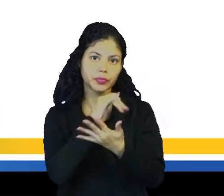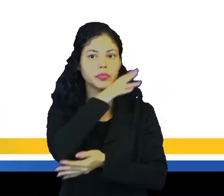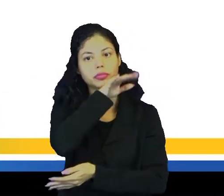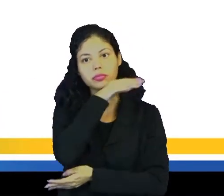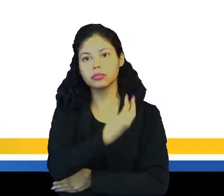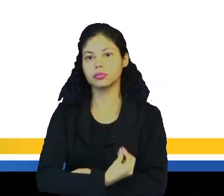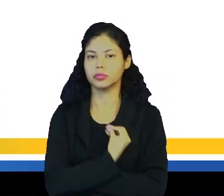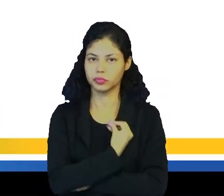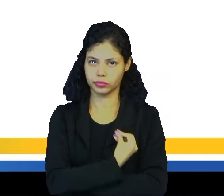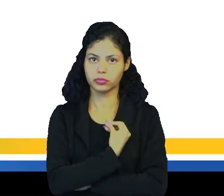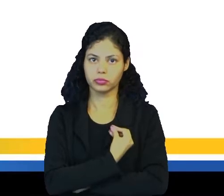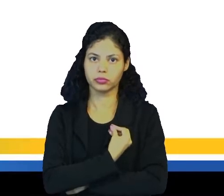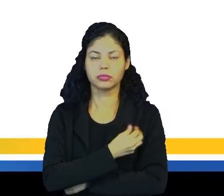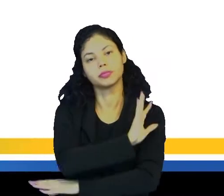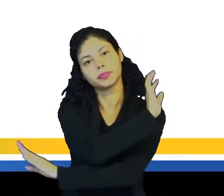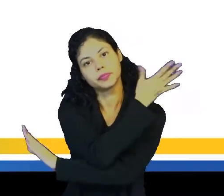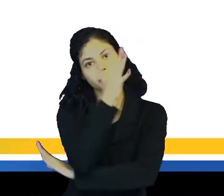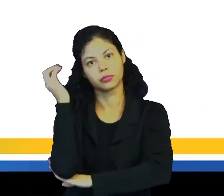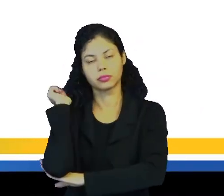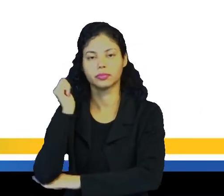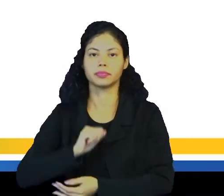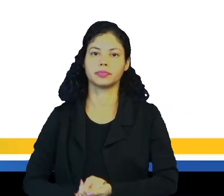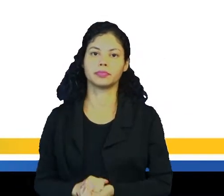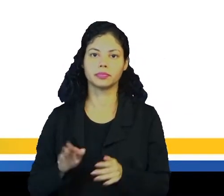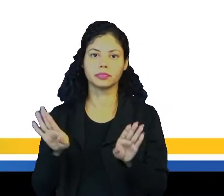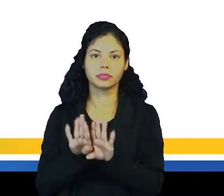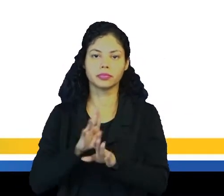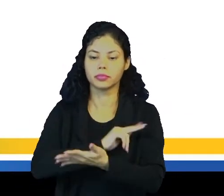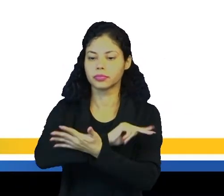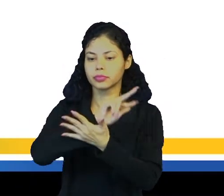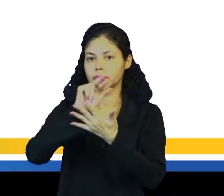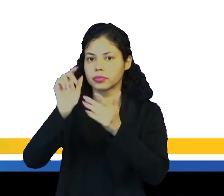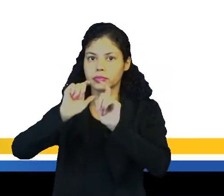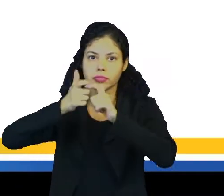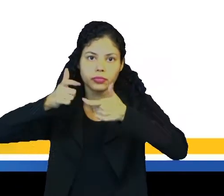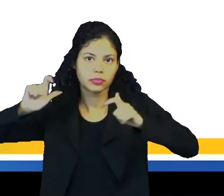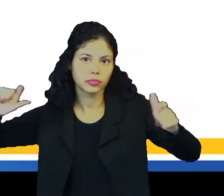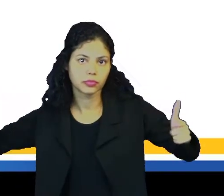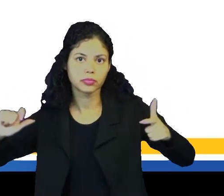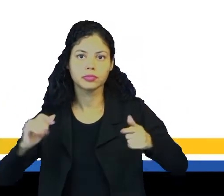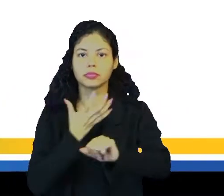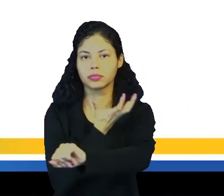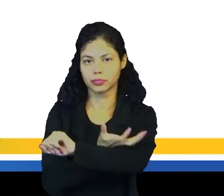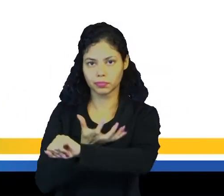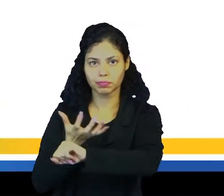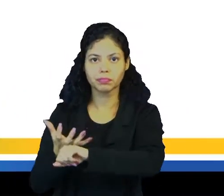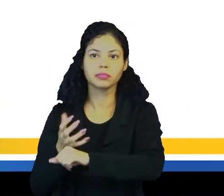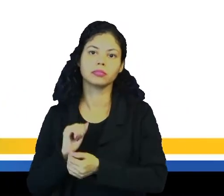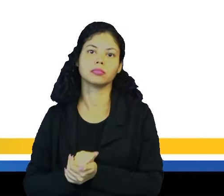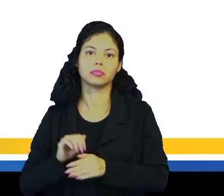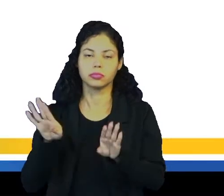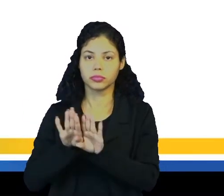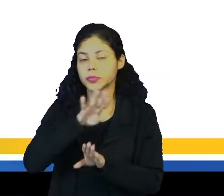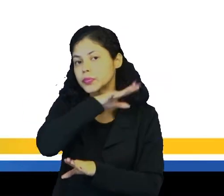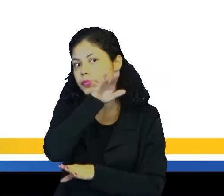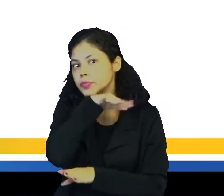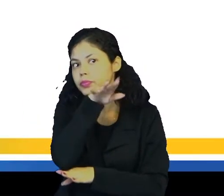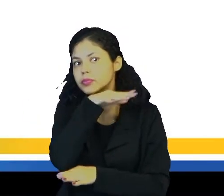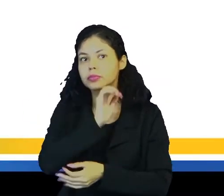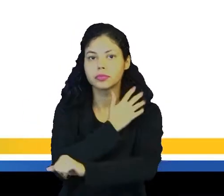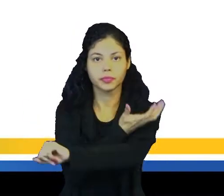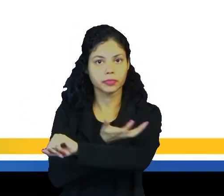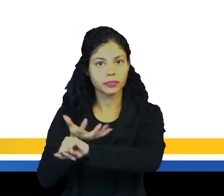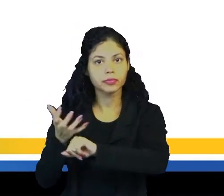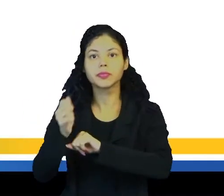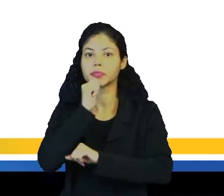que estão presentes aí na natureza, como também nós temos uma diversidade enorme de plantas, né? E tem muitos animais e